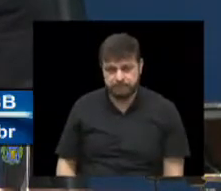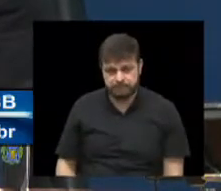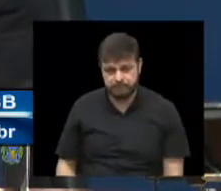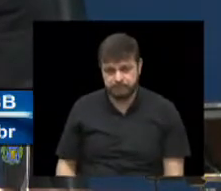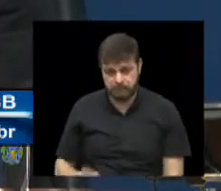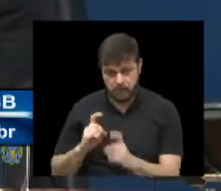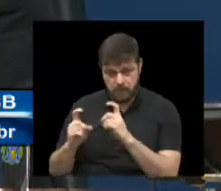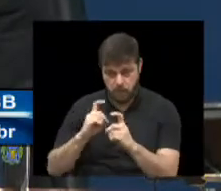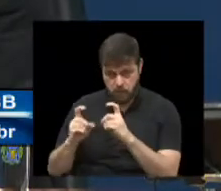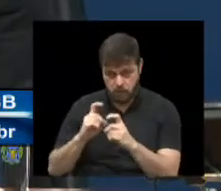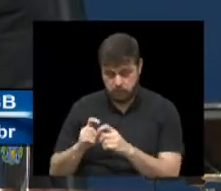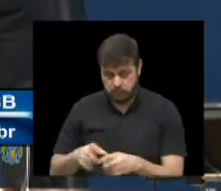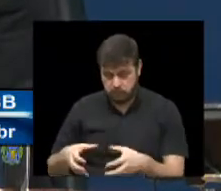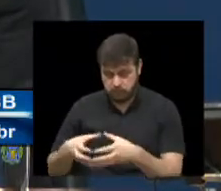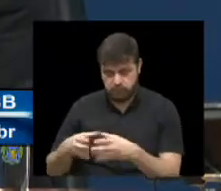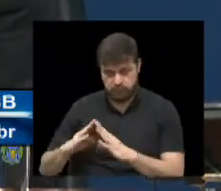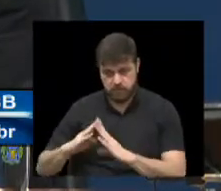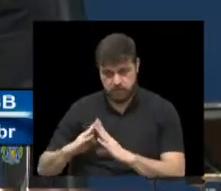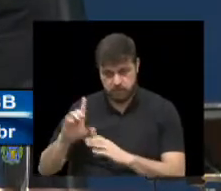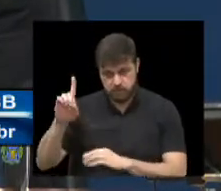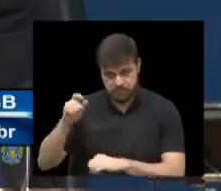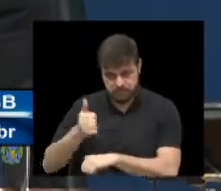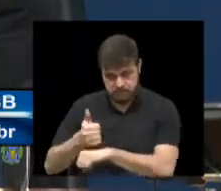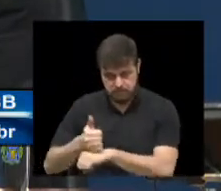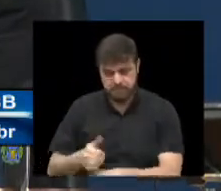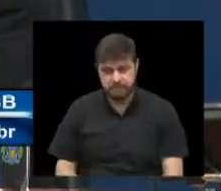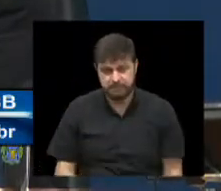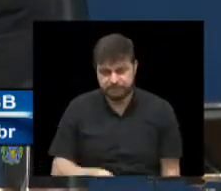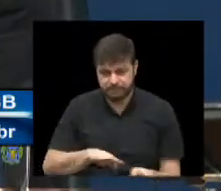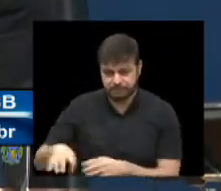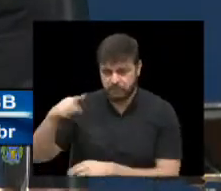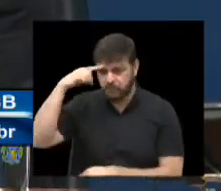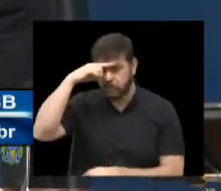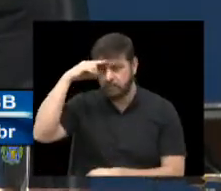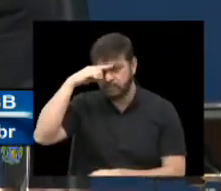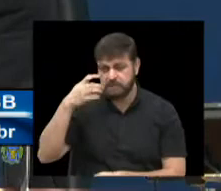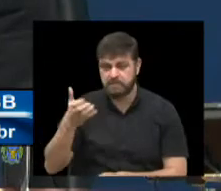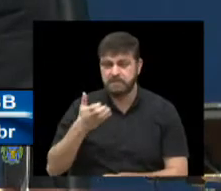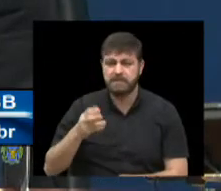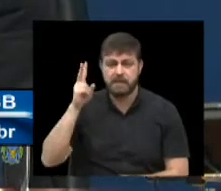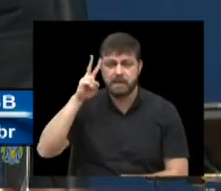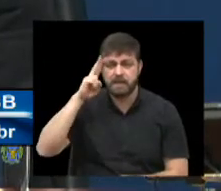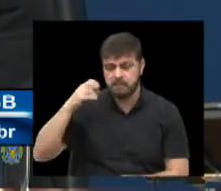autoria do vereador Felipe Marquesi, que requer voto de congratulação pela passagem de